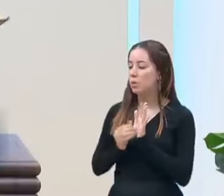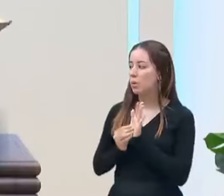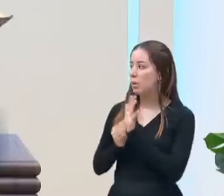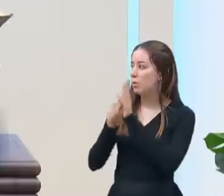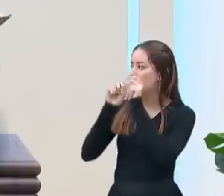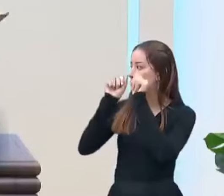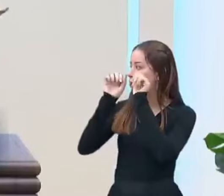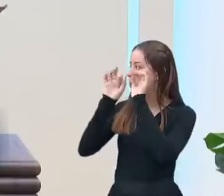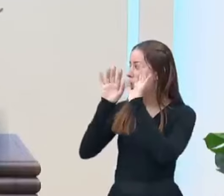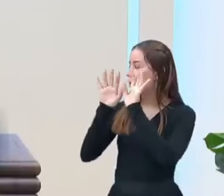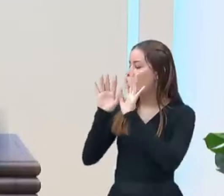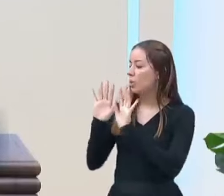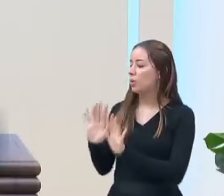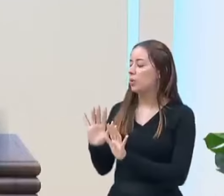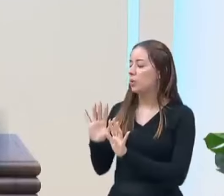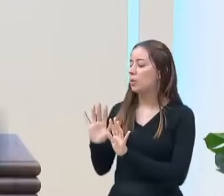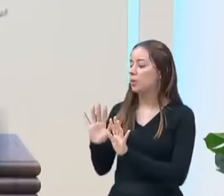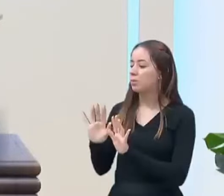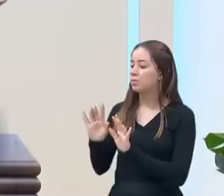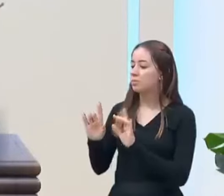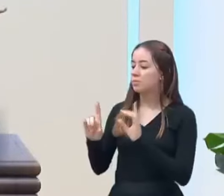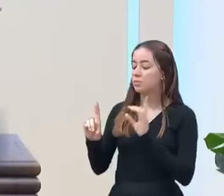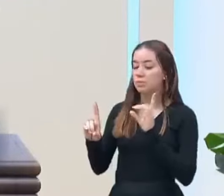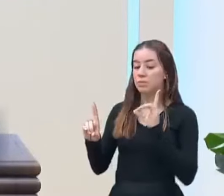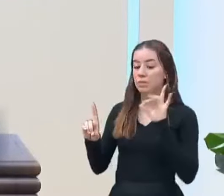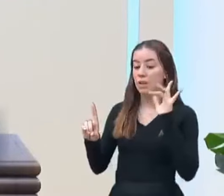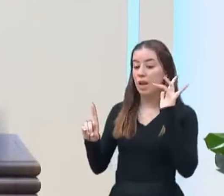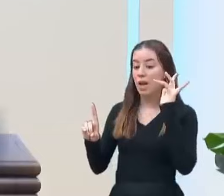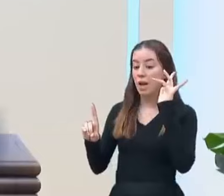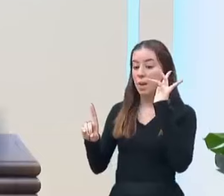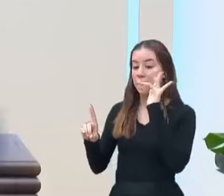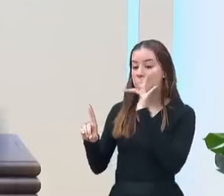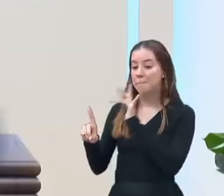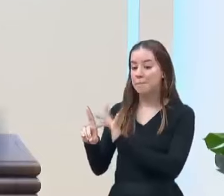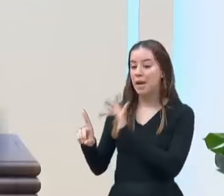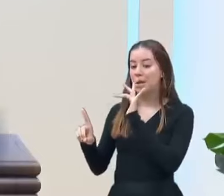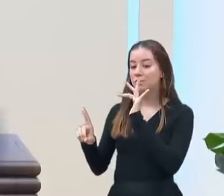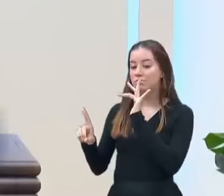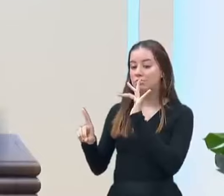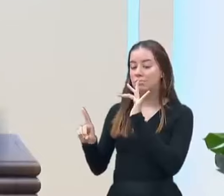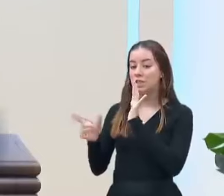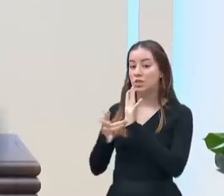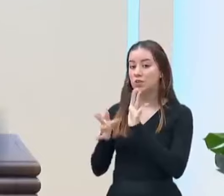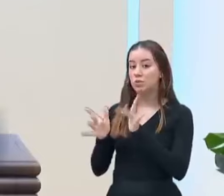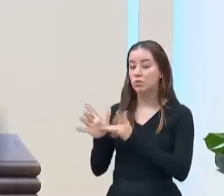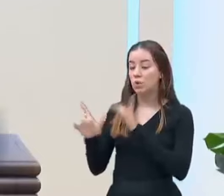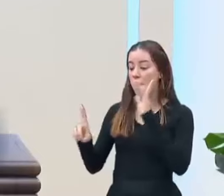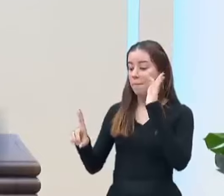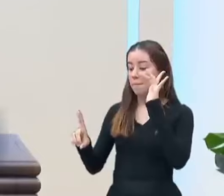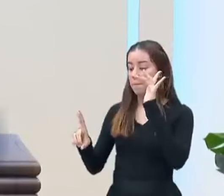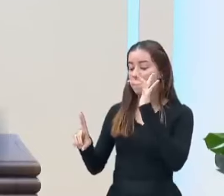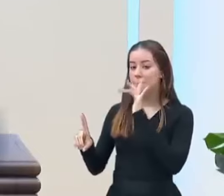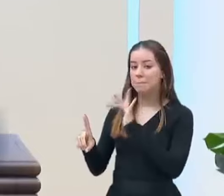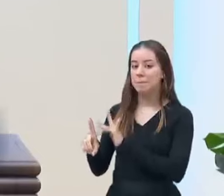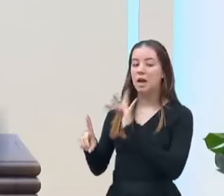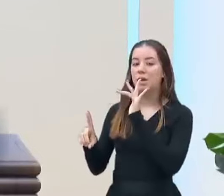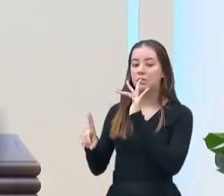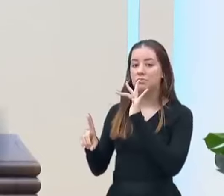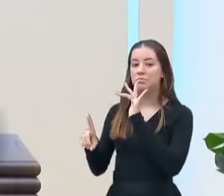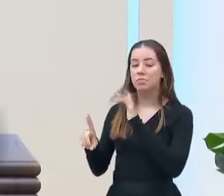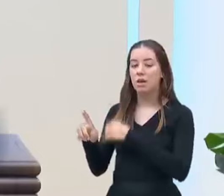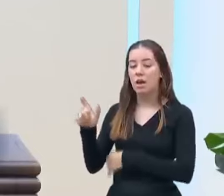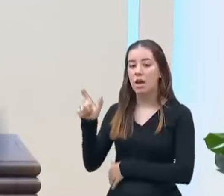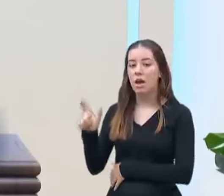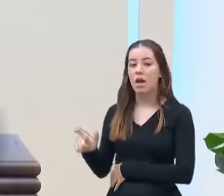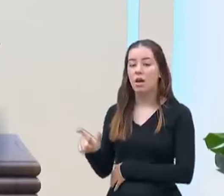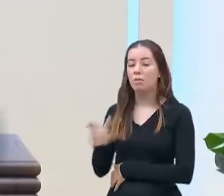toque restaurador. Oh, que toque animador! Jesus, quando toca, quem está caído